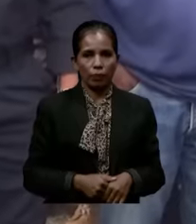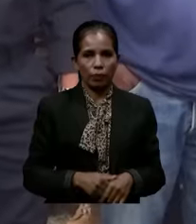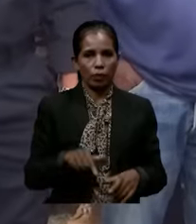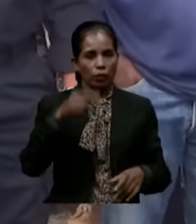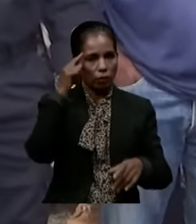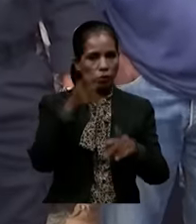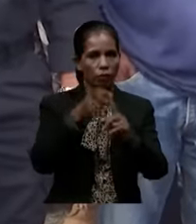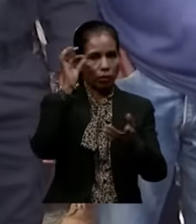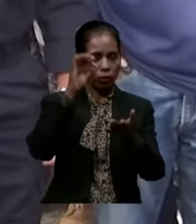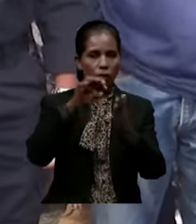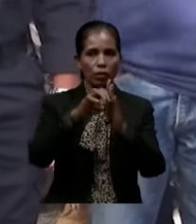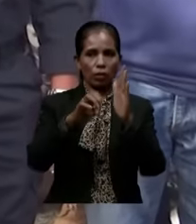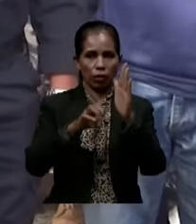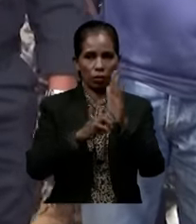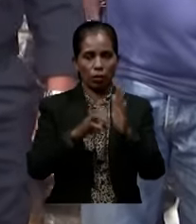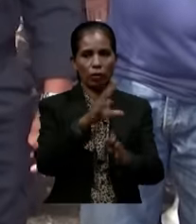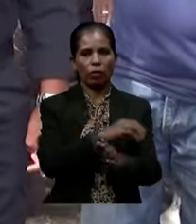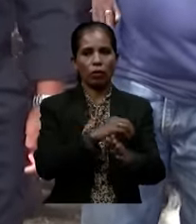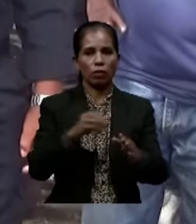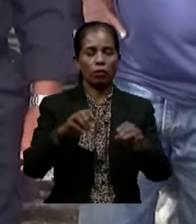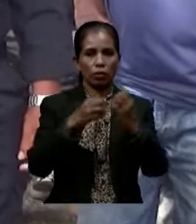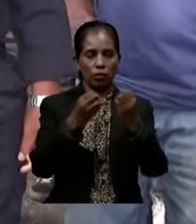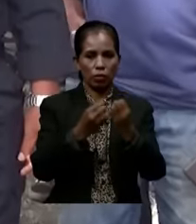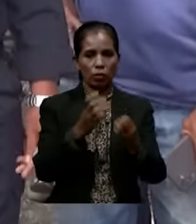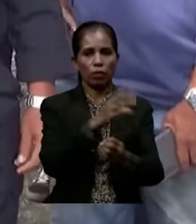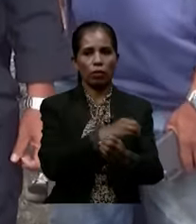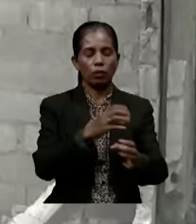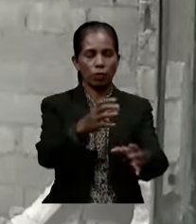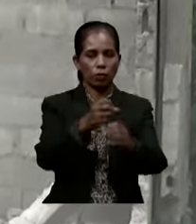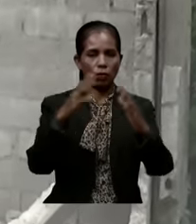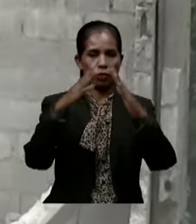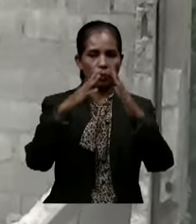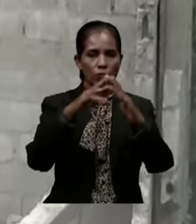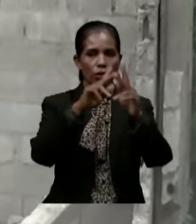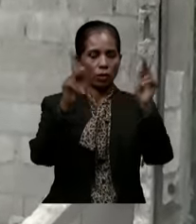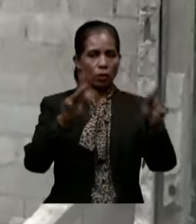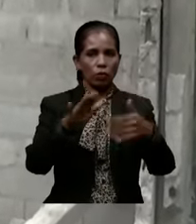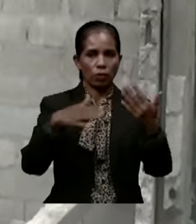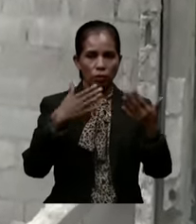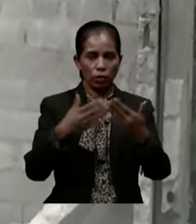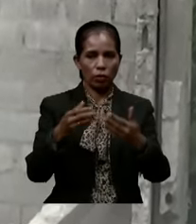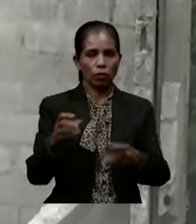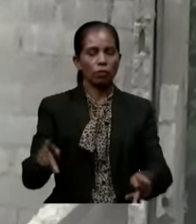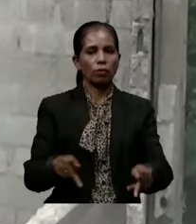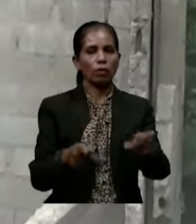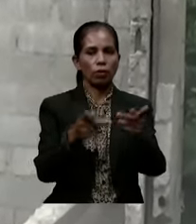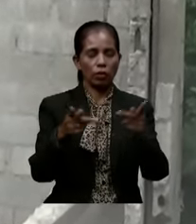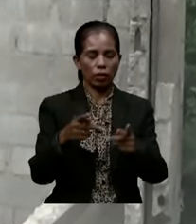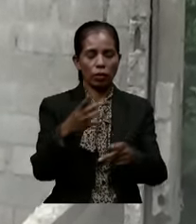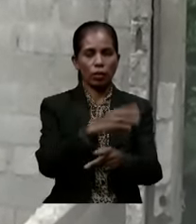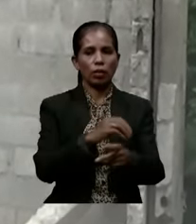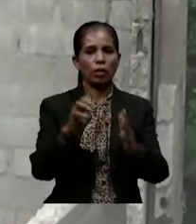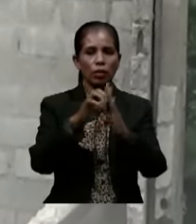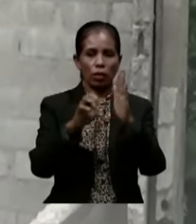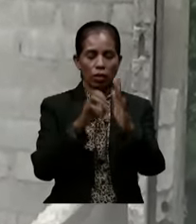Governo leu se secretário de Estado assunto toponímia na organização urbana sobre uma no loja roto nebe ocupa espaço público no raio Estado com